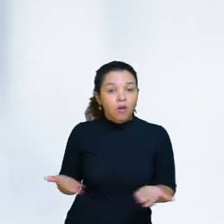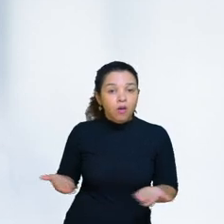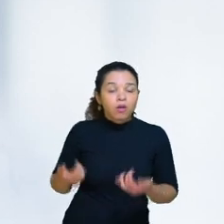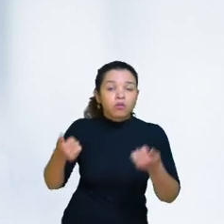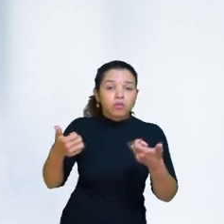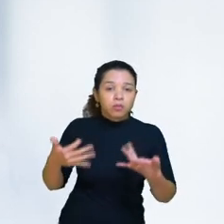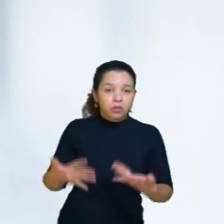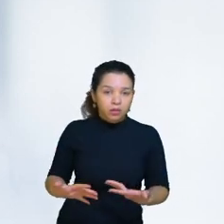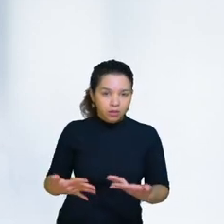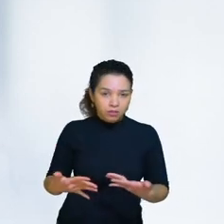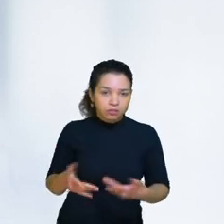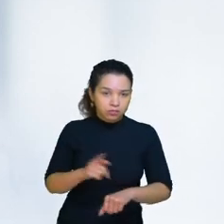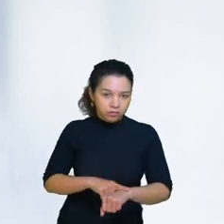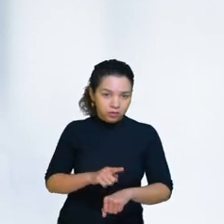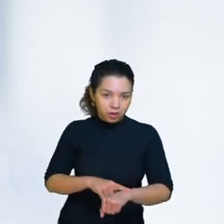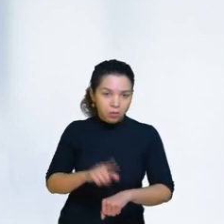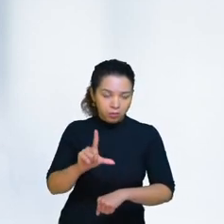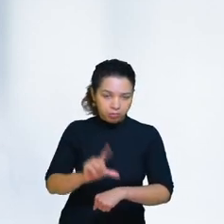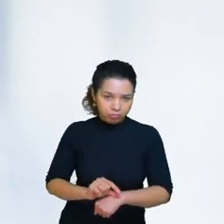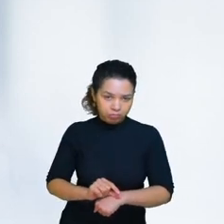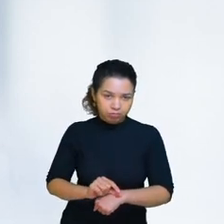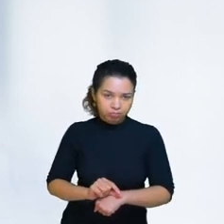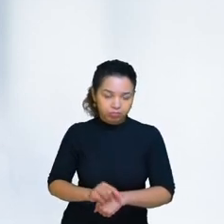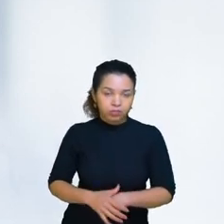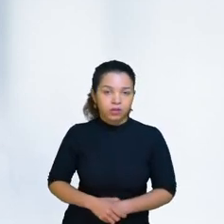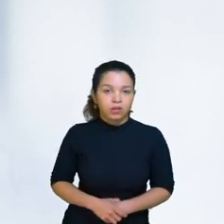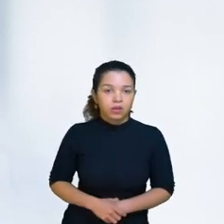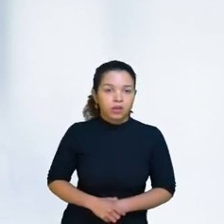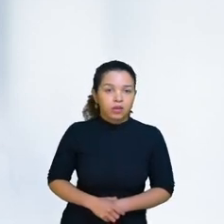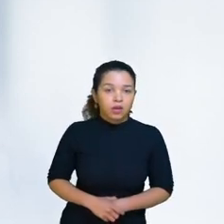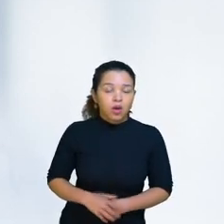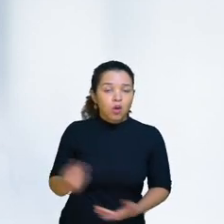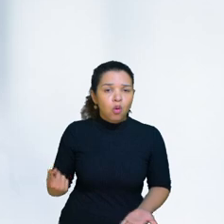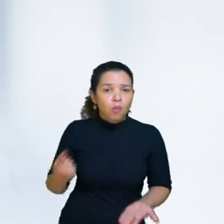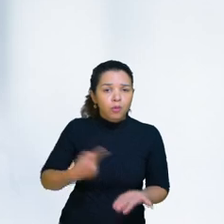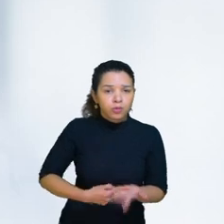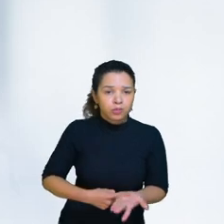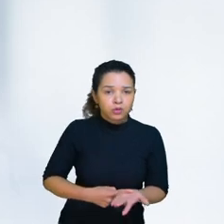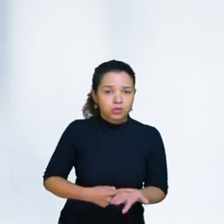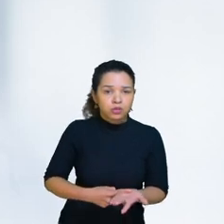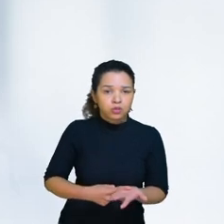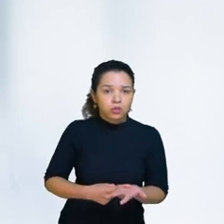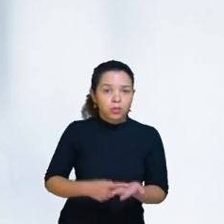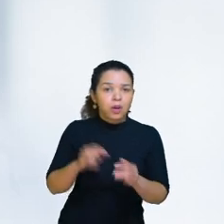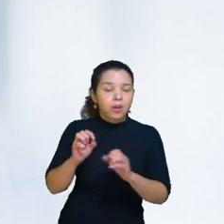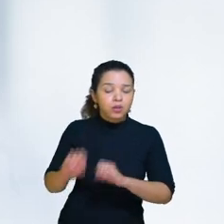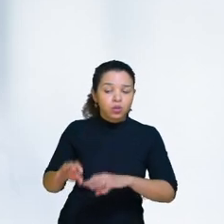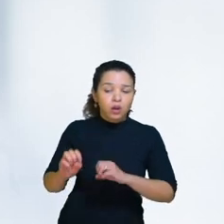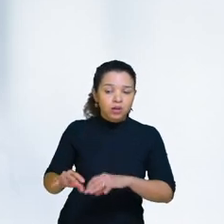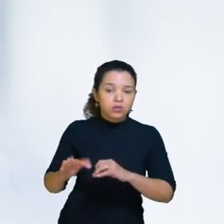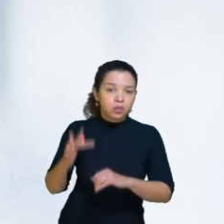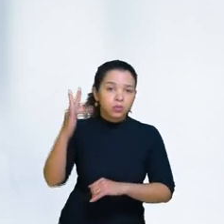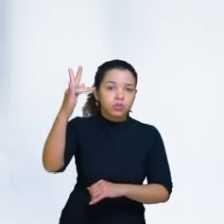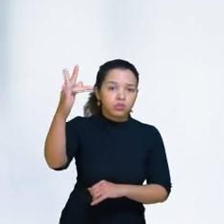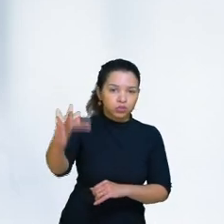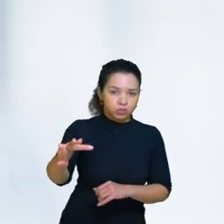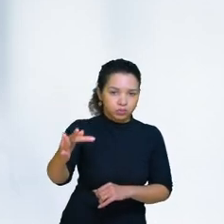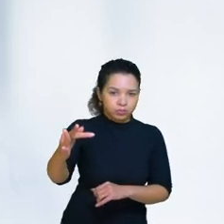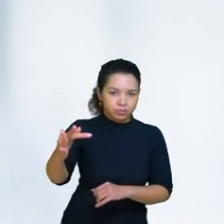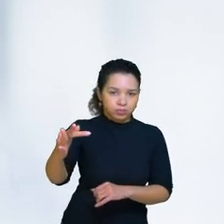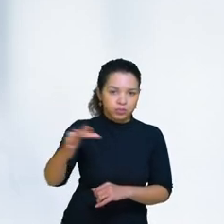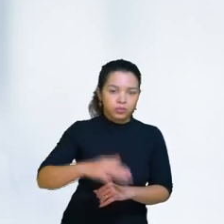no tempo que me resta eh o compromisso né que é o Manifesto paraa educação para o futuro que a CAF